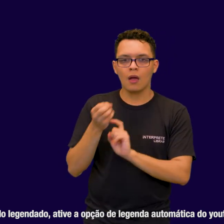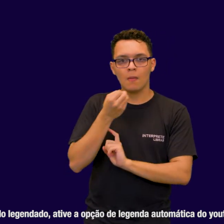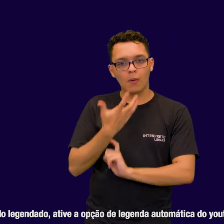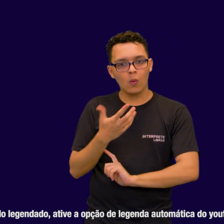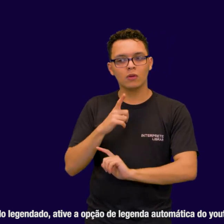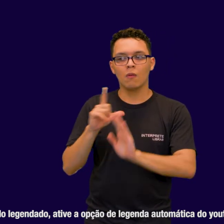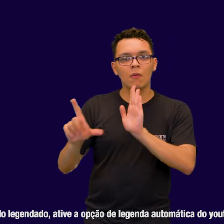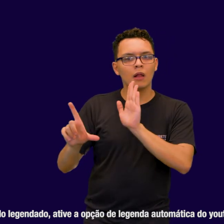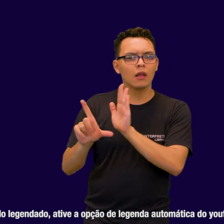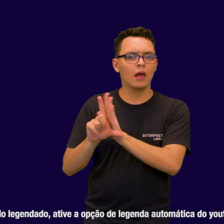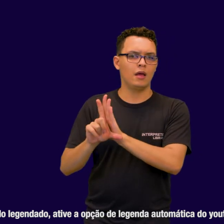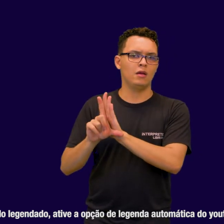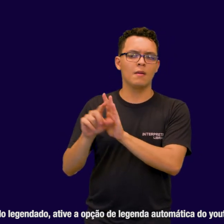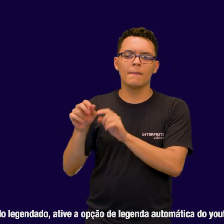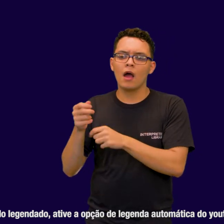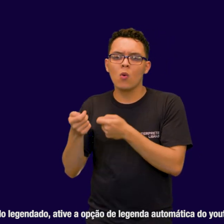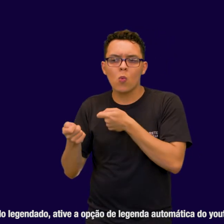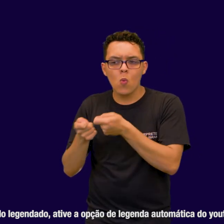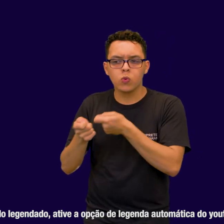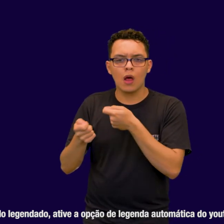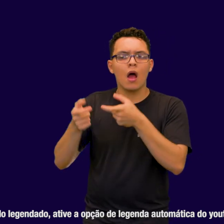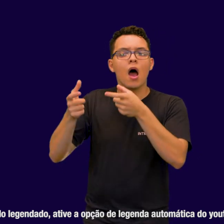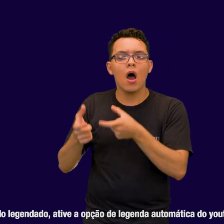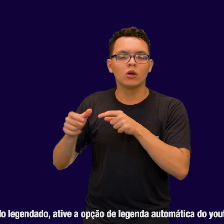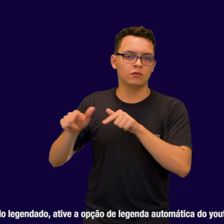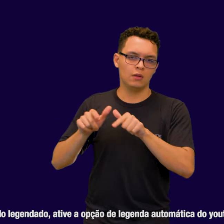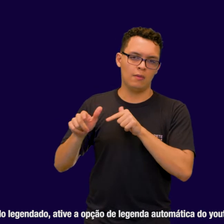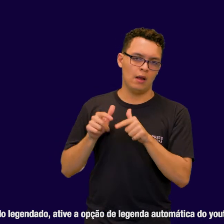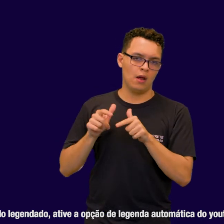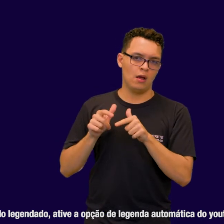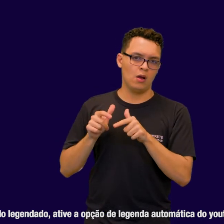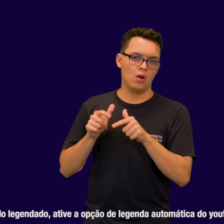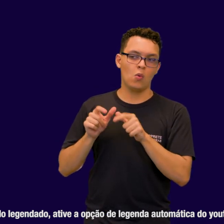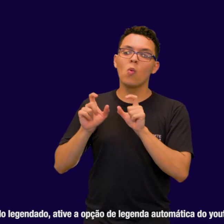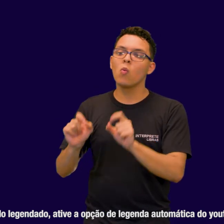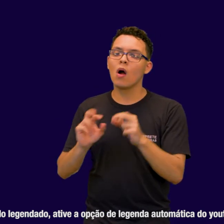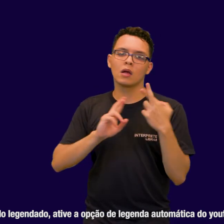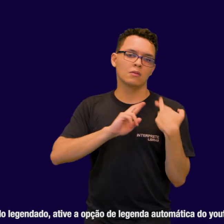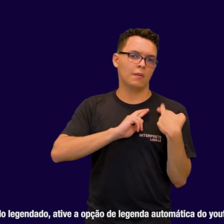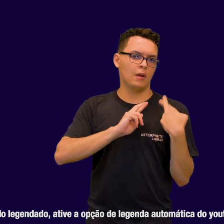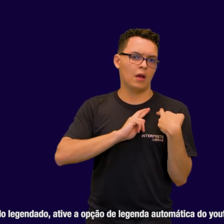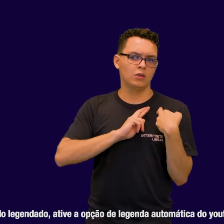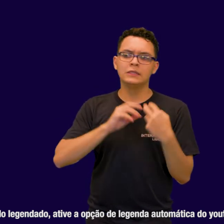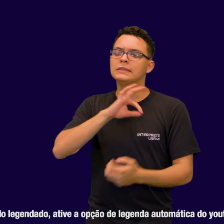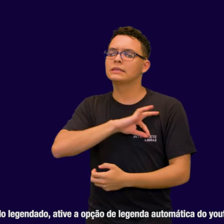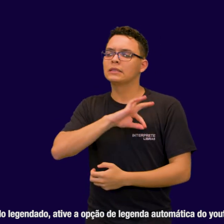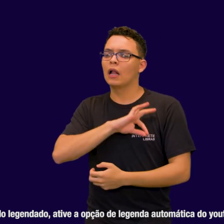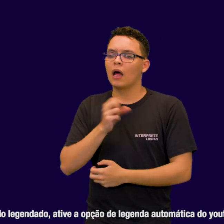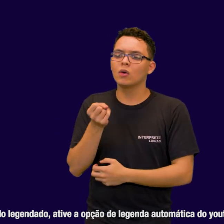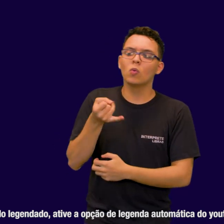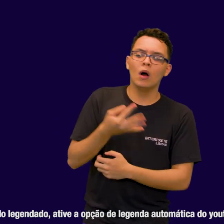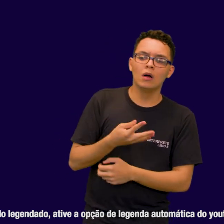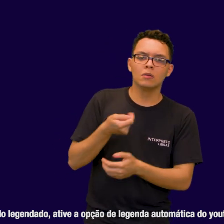esse profissional, onde que ele vai atuar, em quais esferas ele pode atuar, quais os pisos